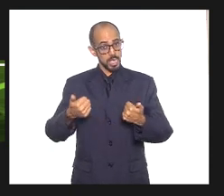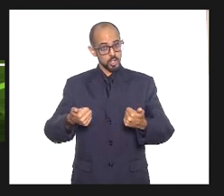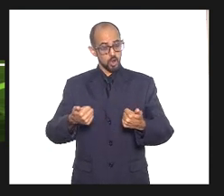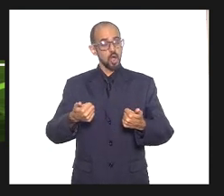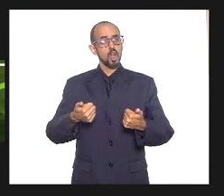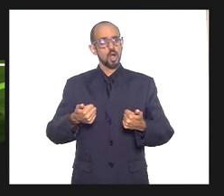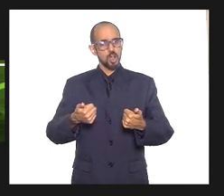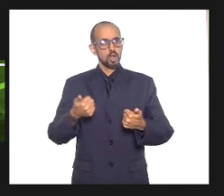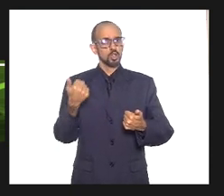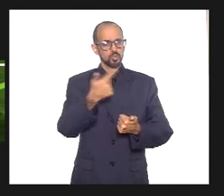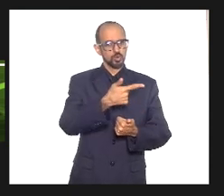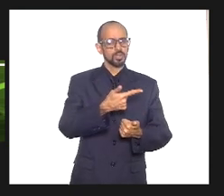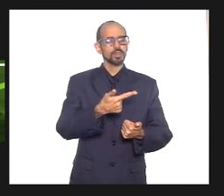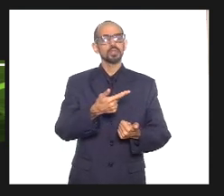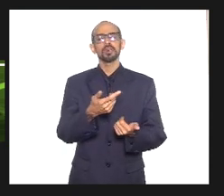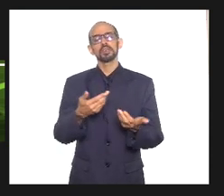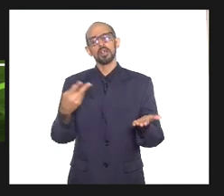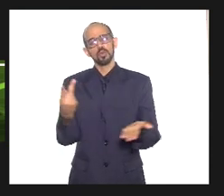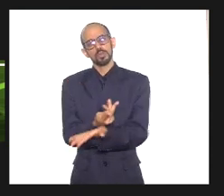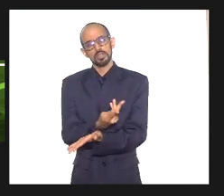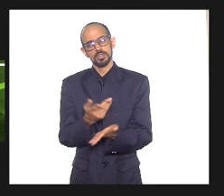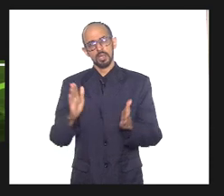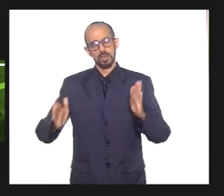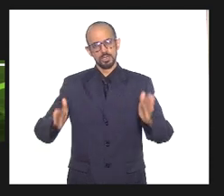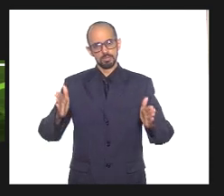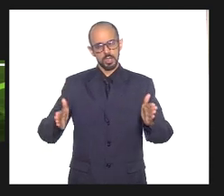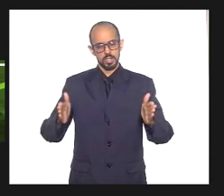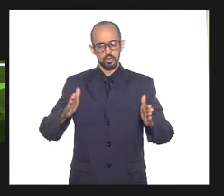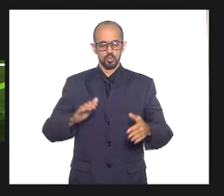nós estamos obtendo ao longo desse período.